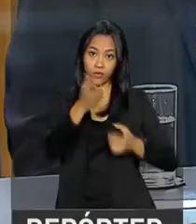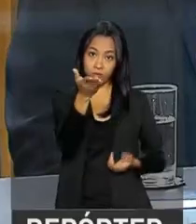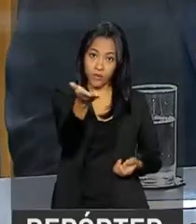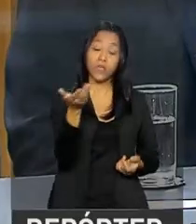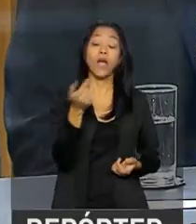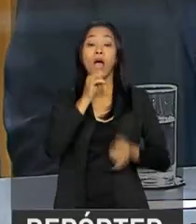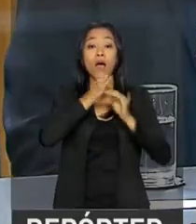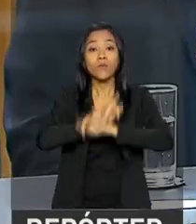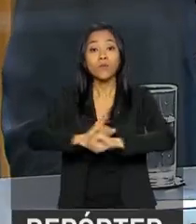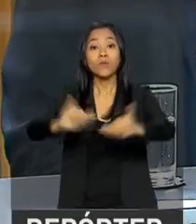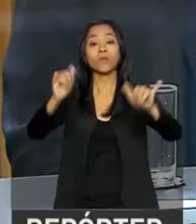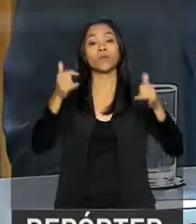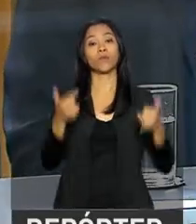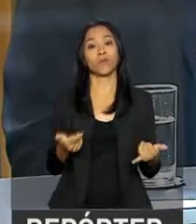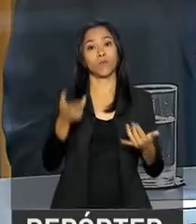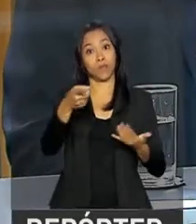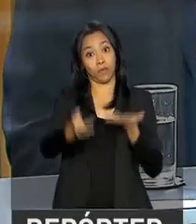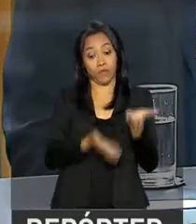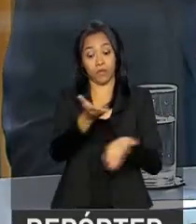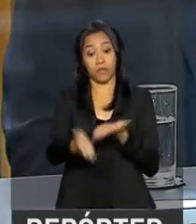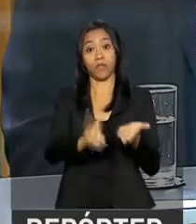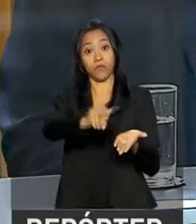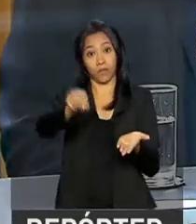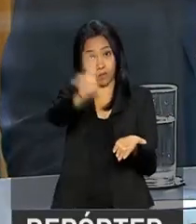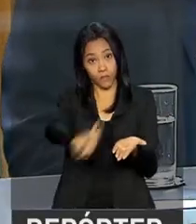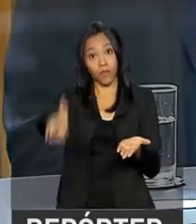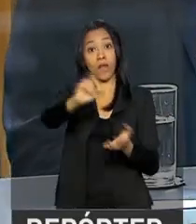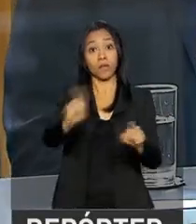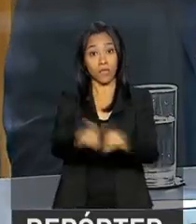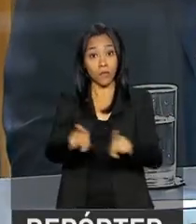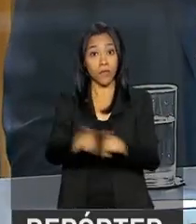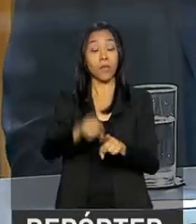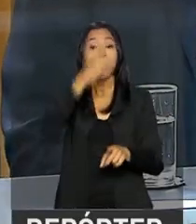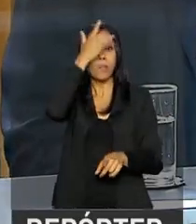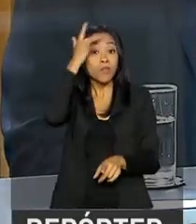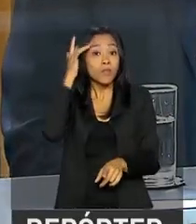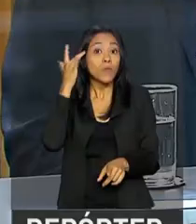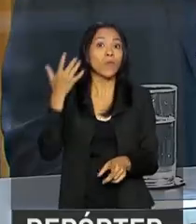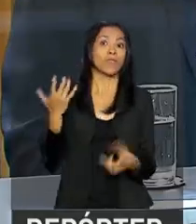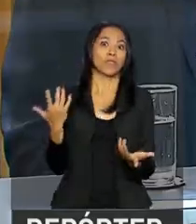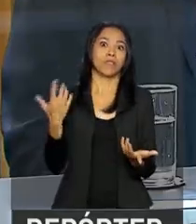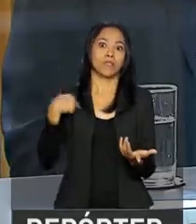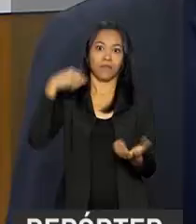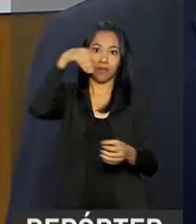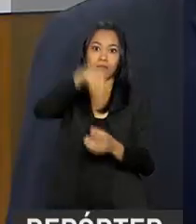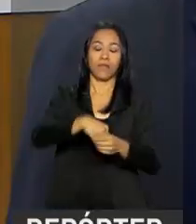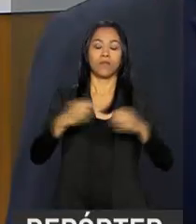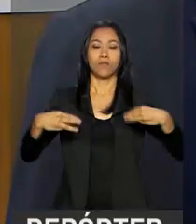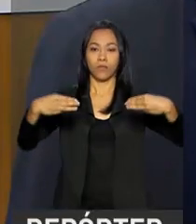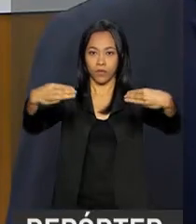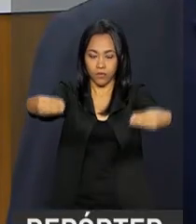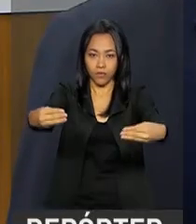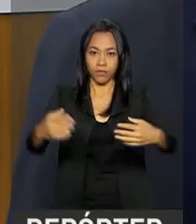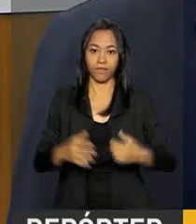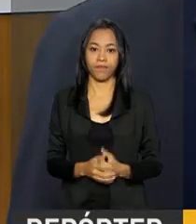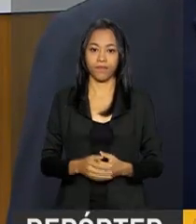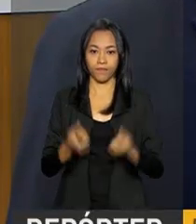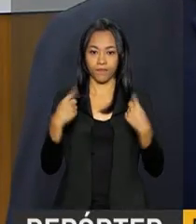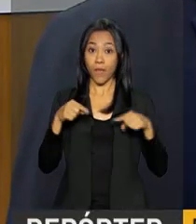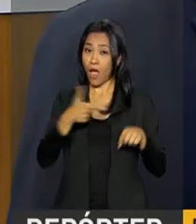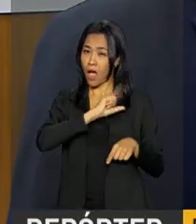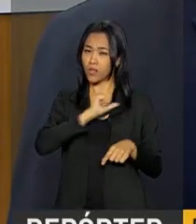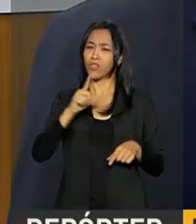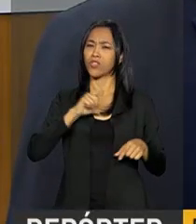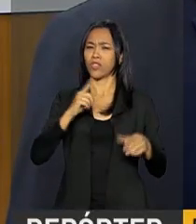Oliveira, anunciou que o serviço vai passar a ser usado também por funcionários do alto escalão dos ministérios. Antes nós tínhamos carros próprios,